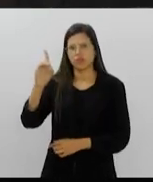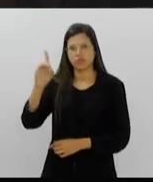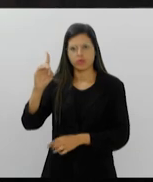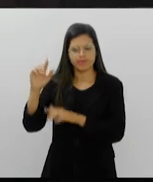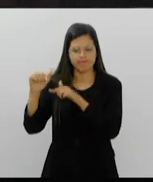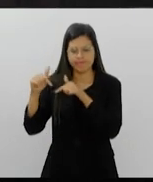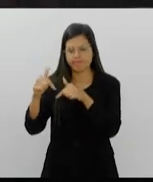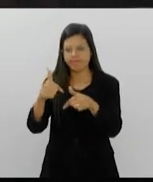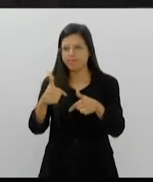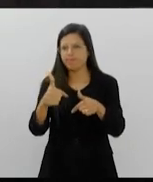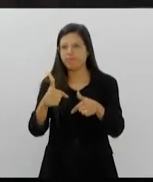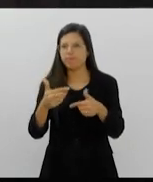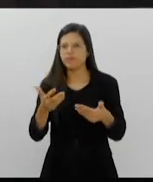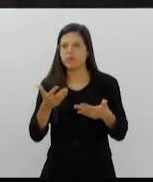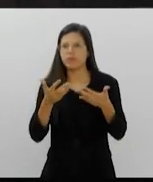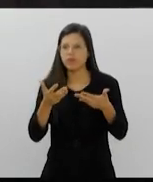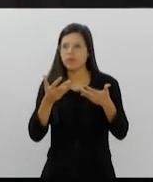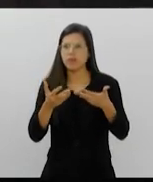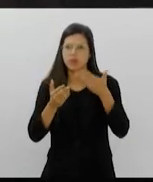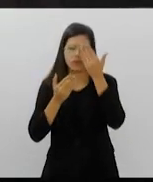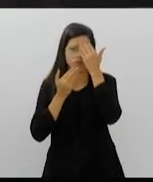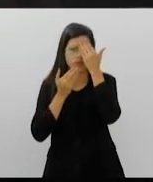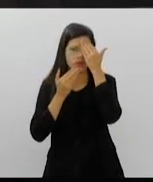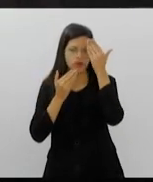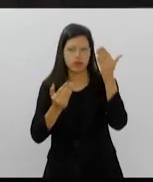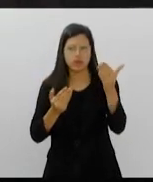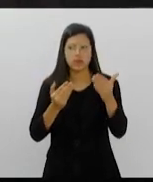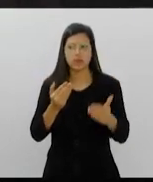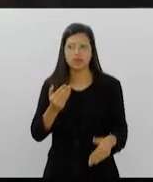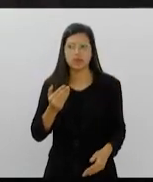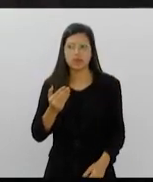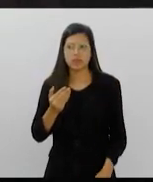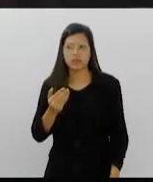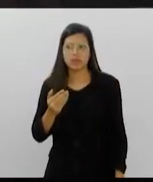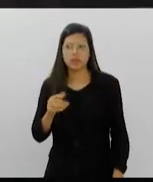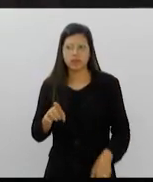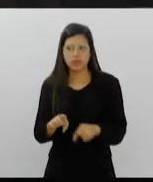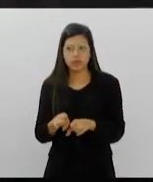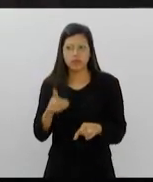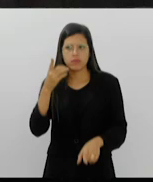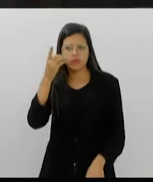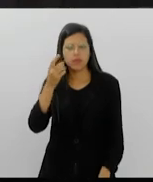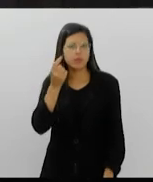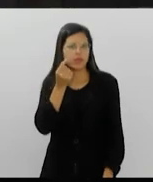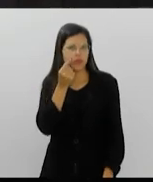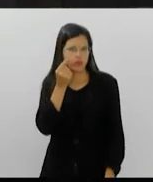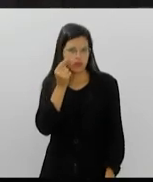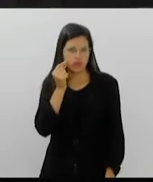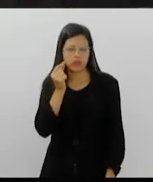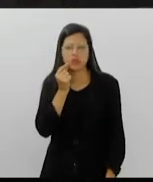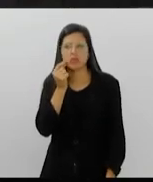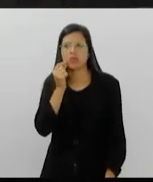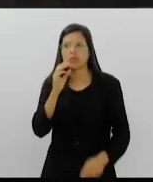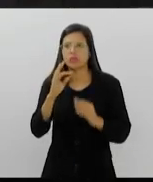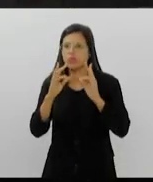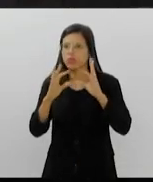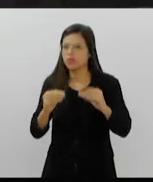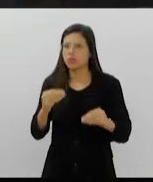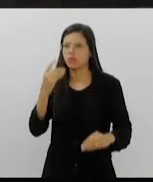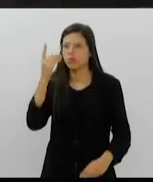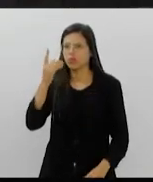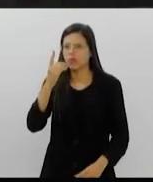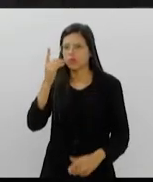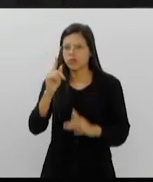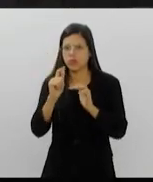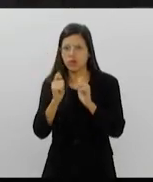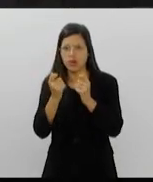aqui agradecer em nome do deputado Giovanni Ratinho, agradecer a todos os deputados da Assembleia Legislativa que